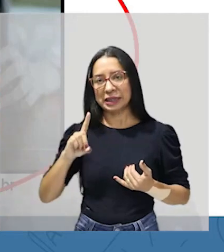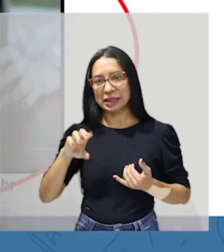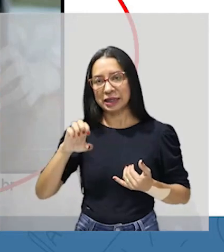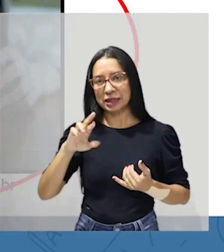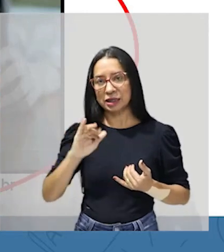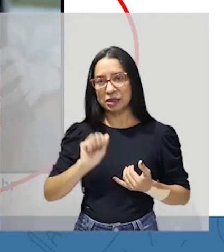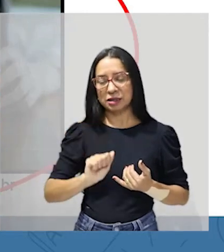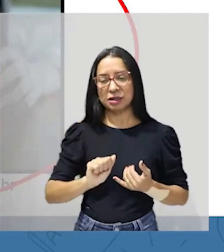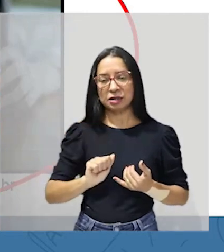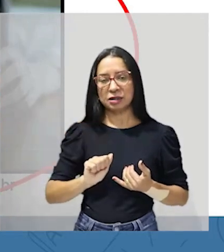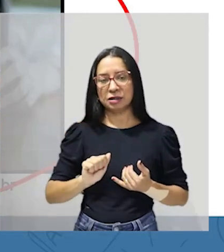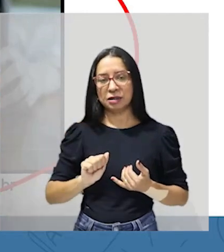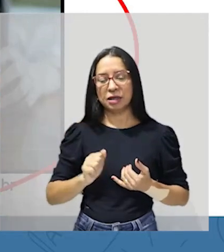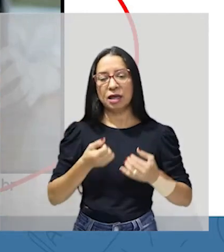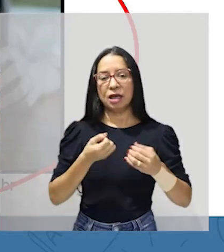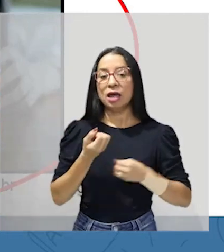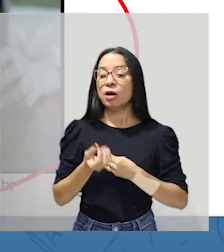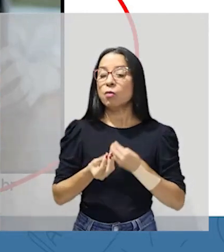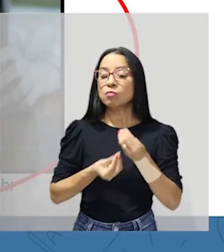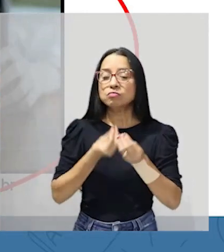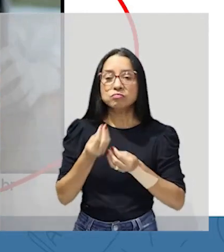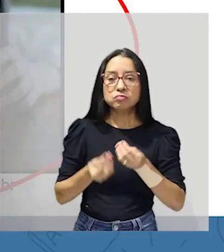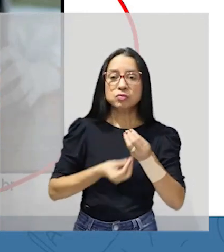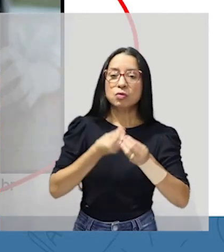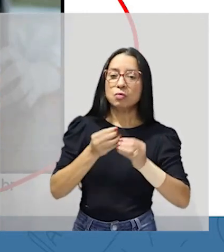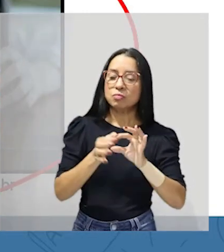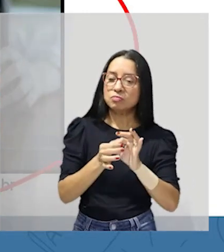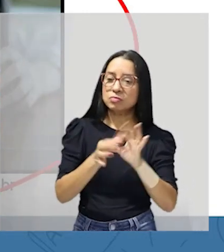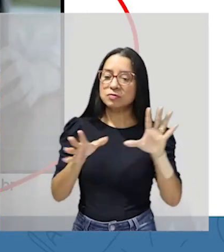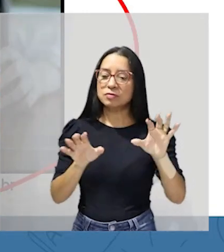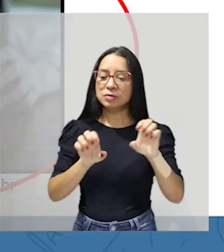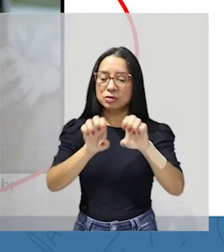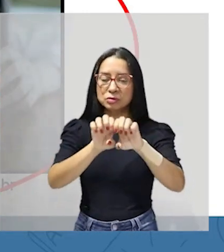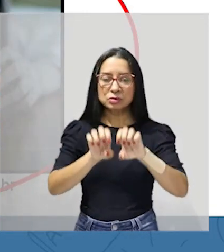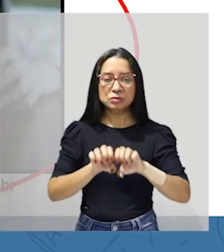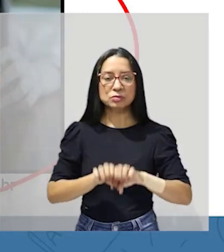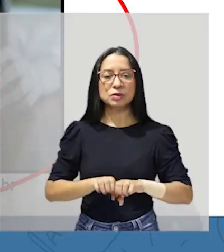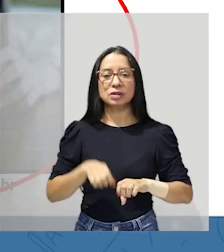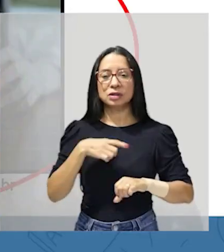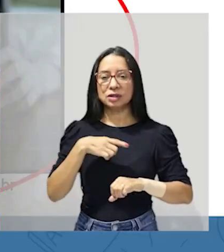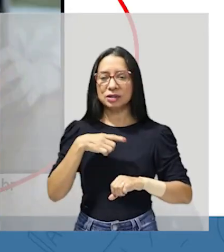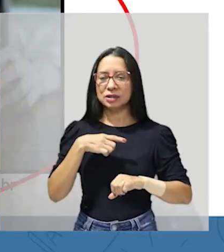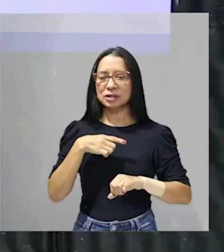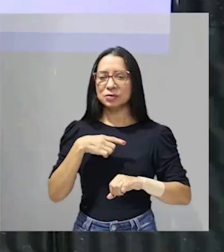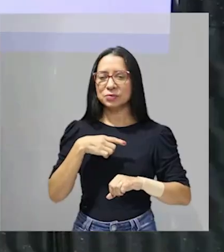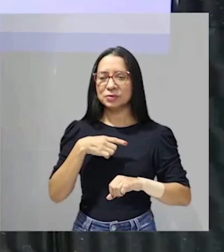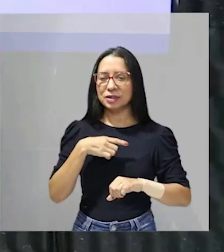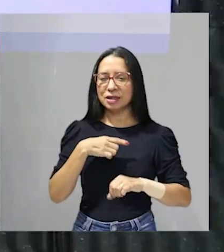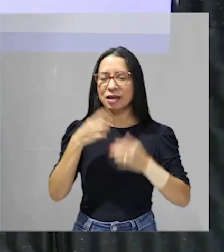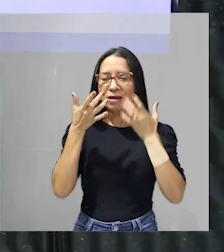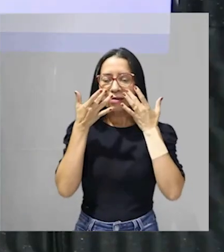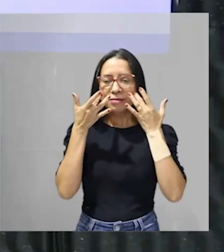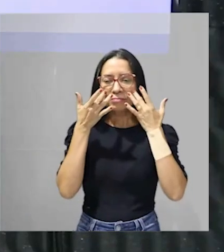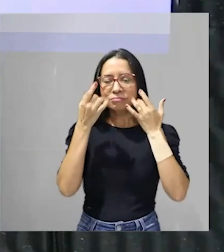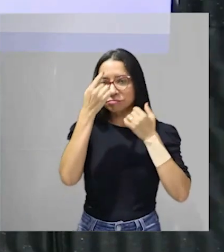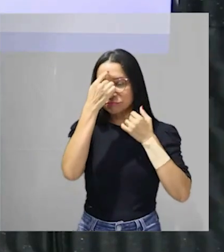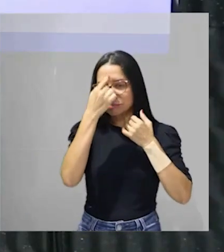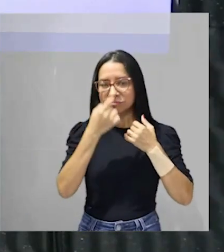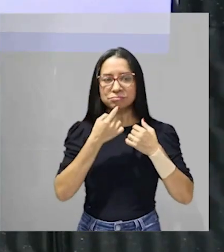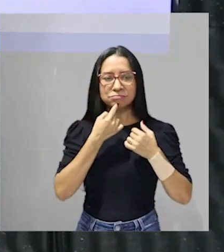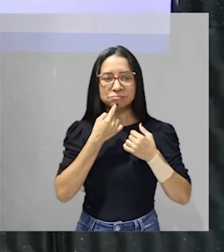livremente estruturada que geralmente incluem encenação substituição de objetos e